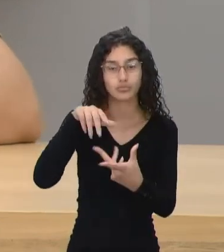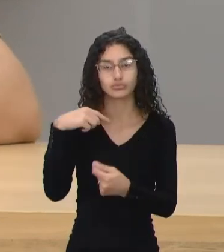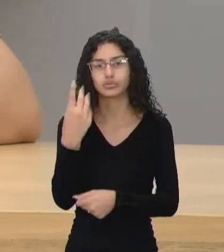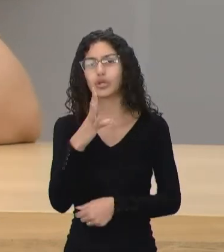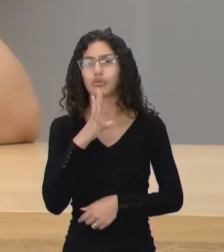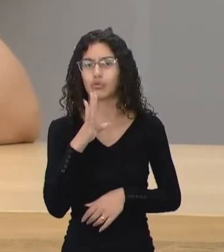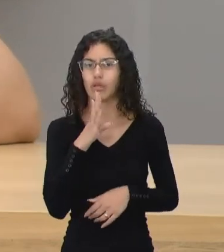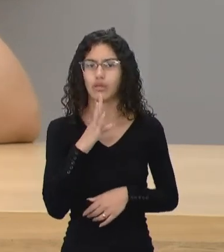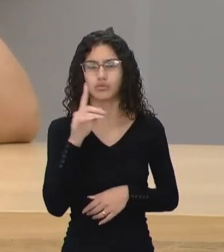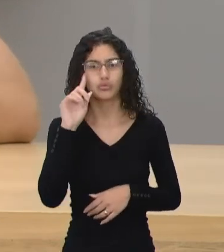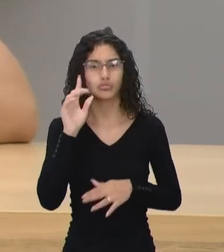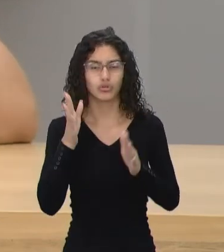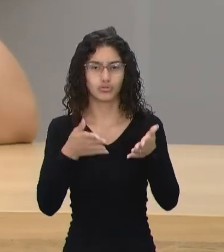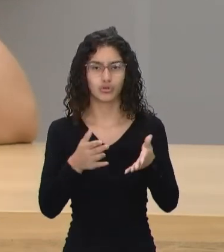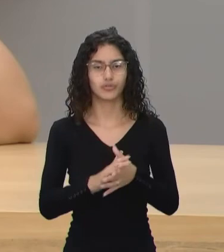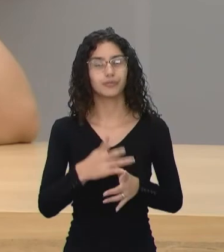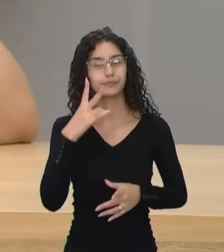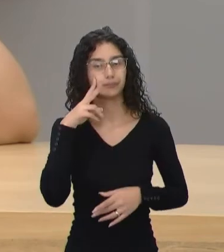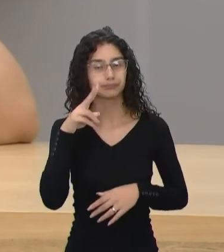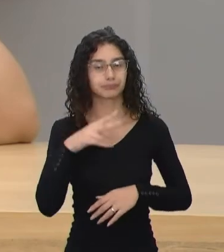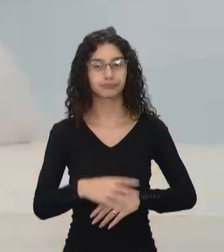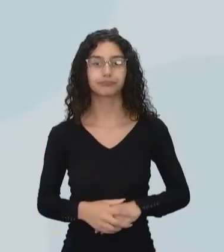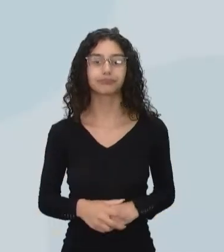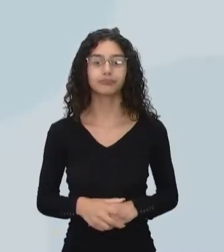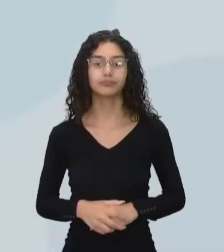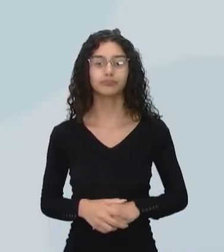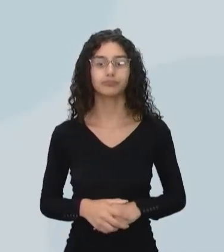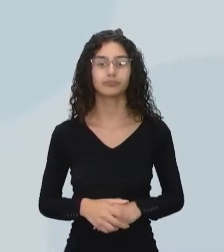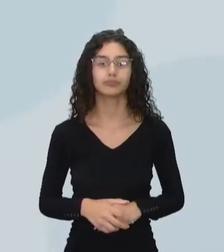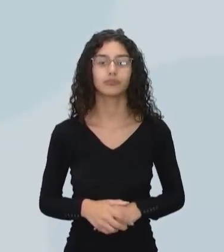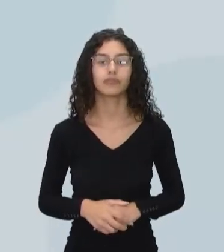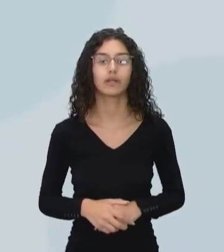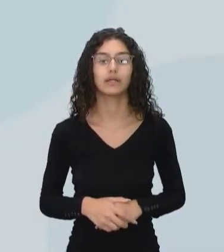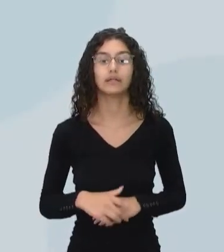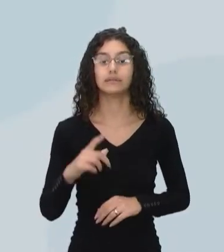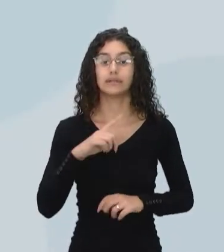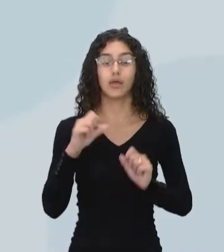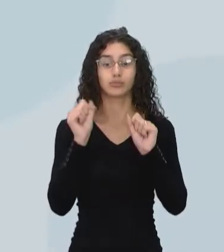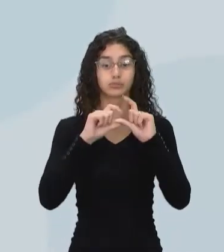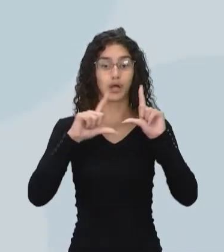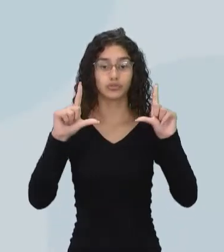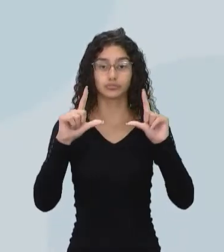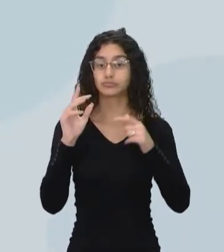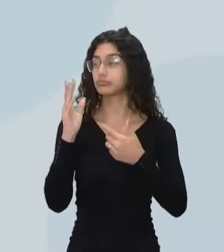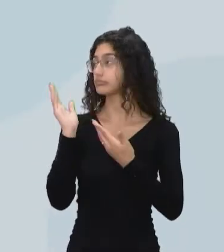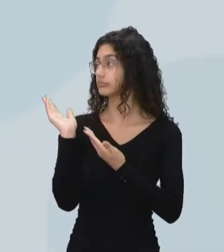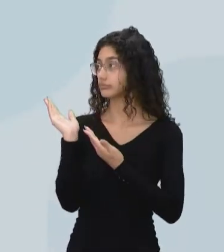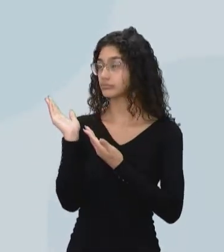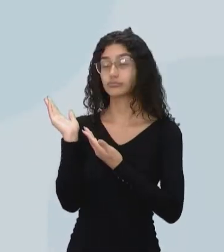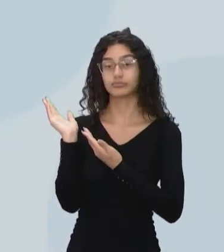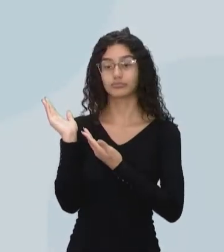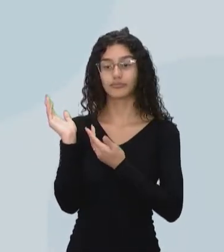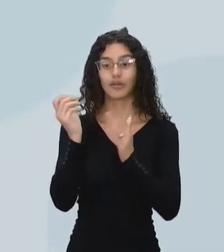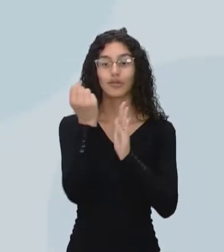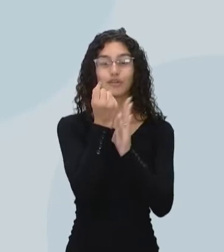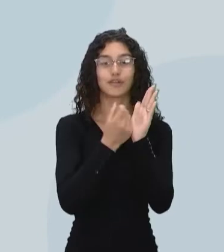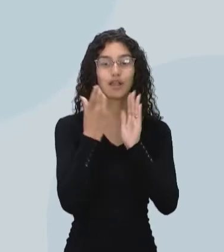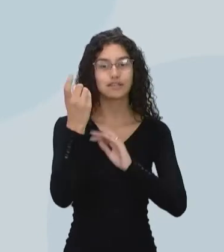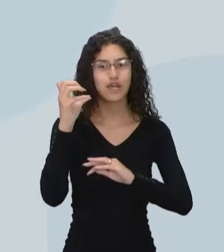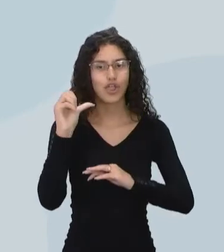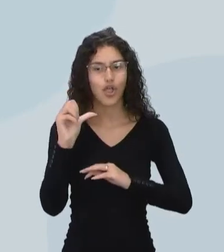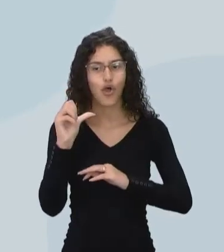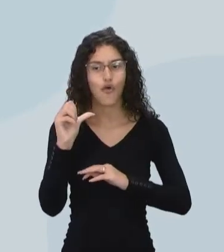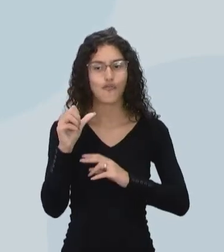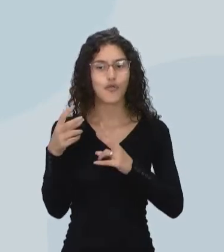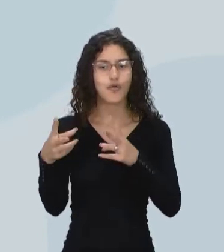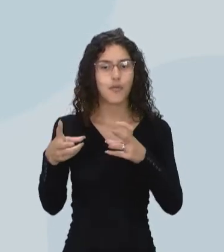conhece nos dias atuais? Vamos olhar aqui na tela. Nós temos aqui uma imagem de Paris no século XIX. Vocês conseguem perceber